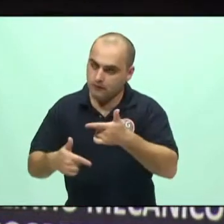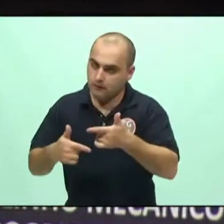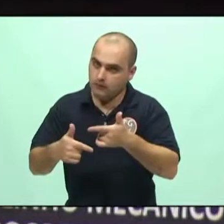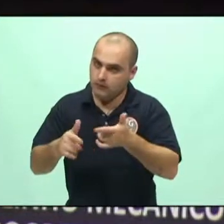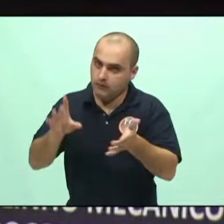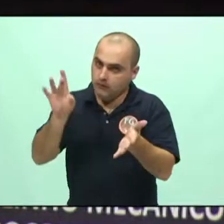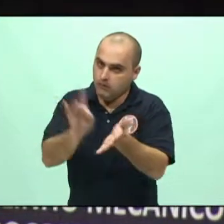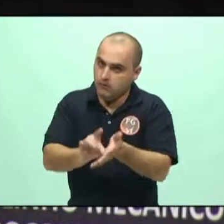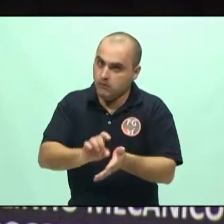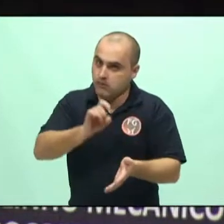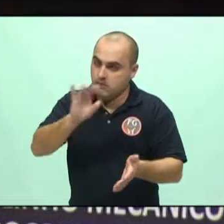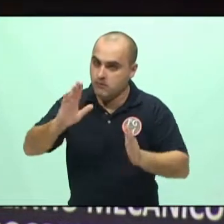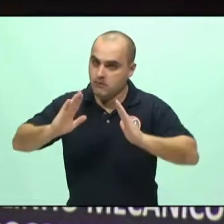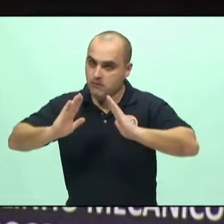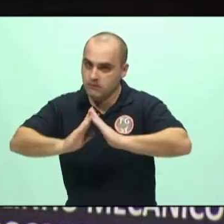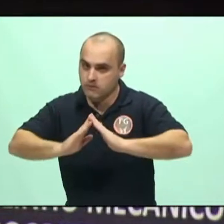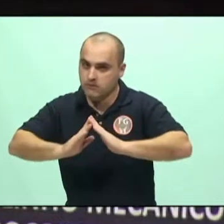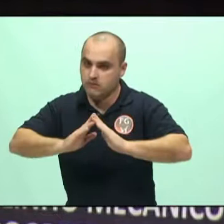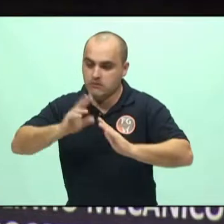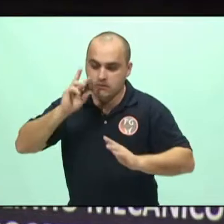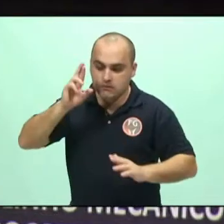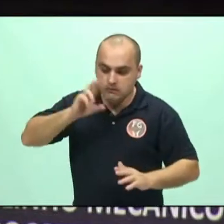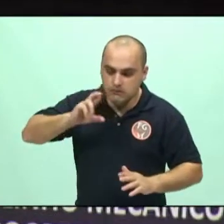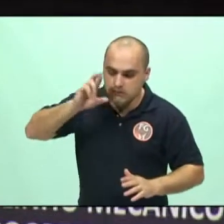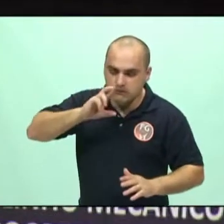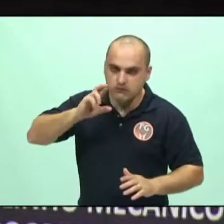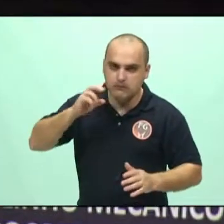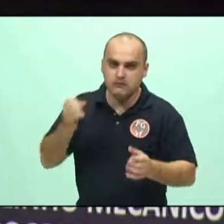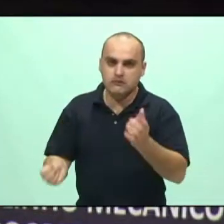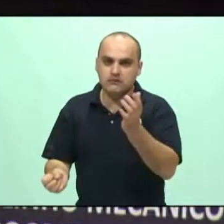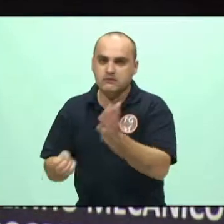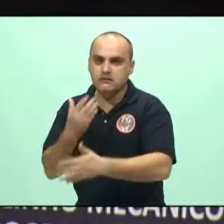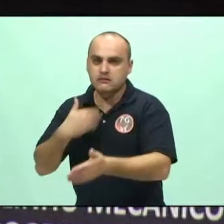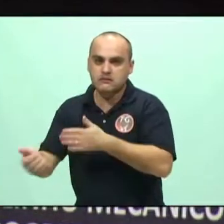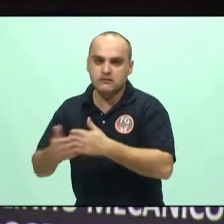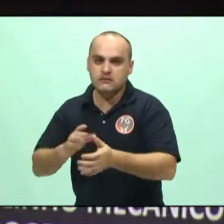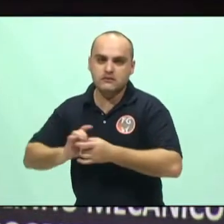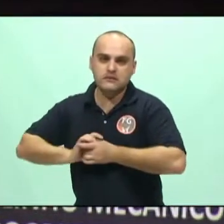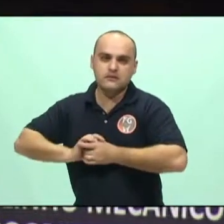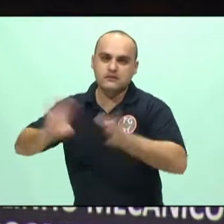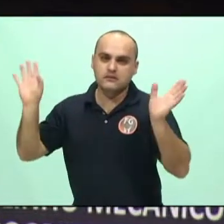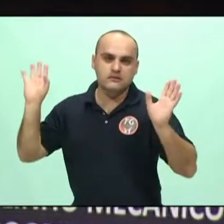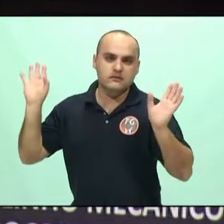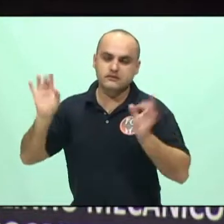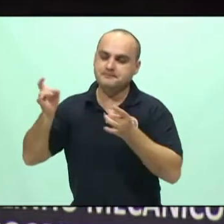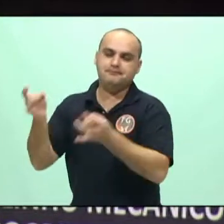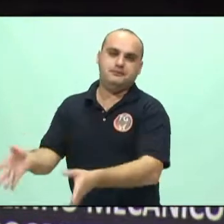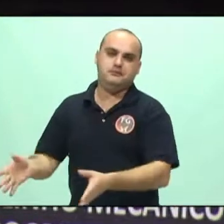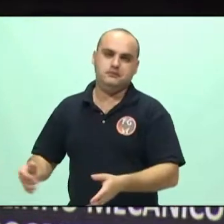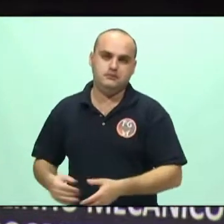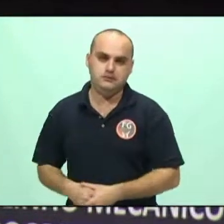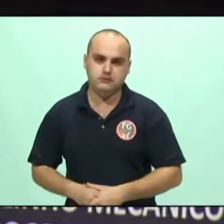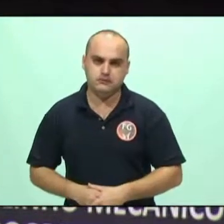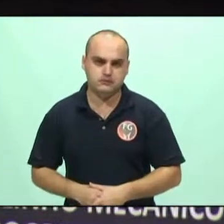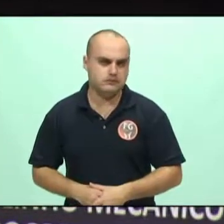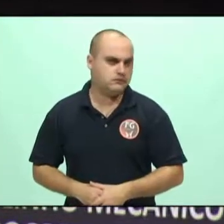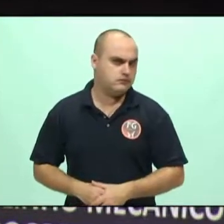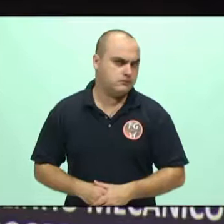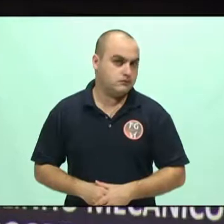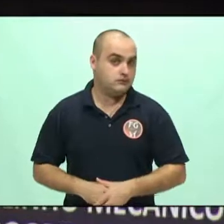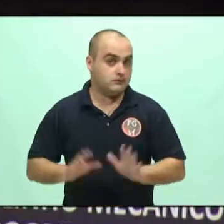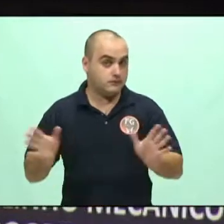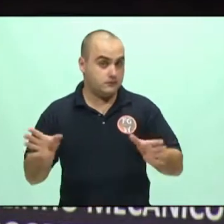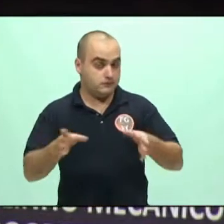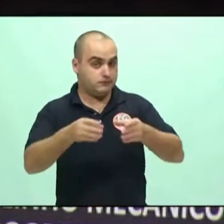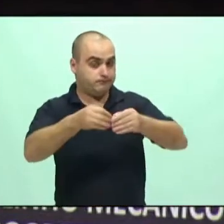se o morador não tivesse de olho eles faziam de qualquer jeito então é o